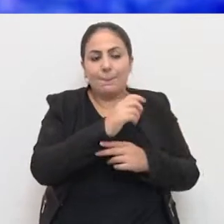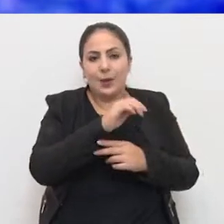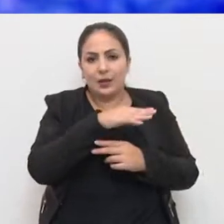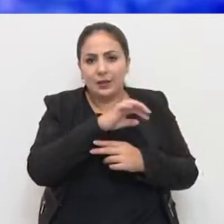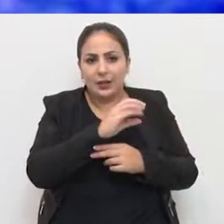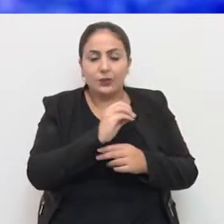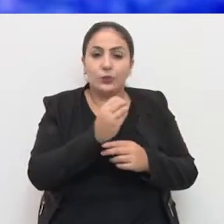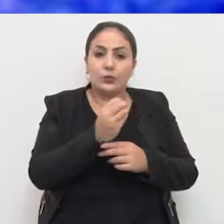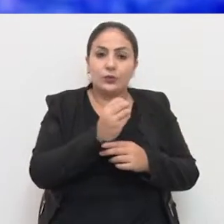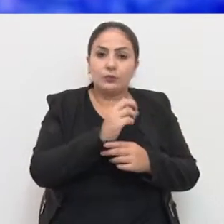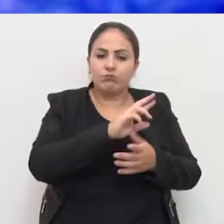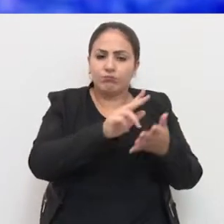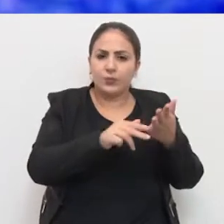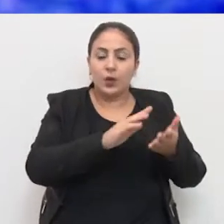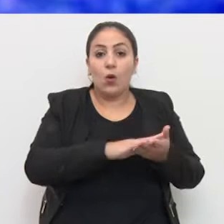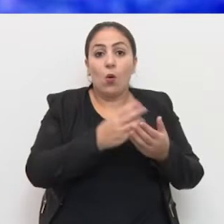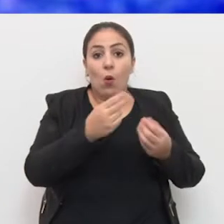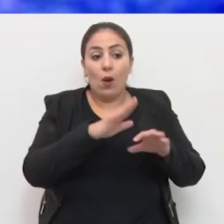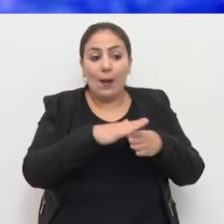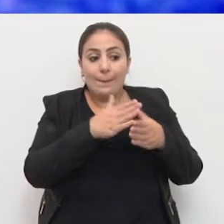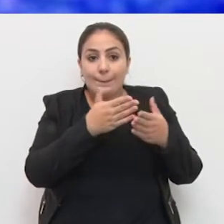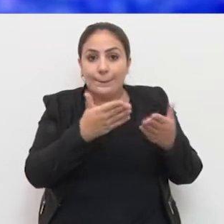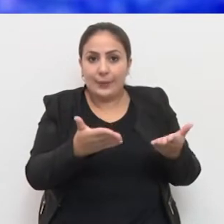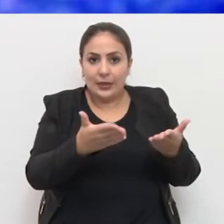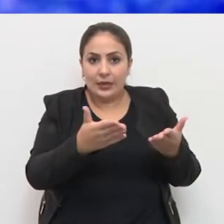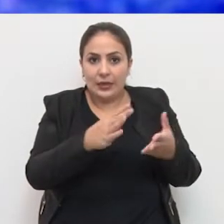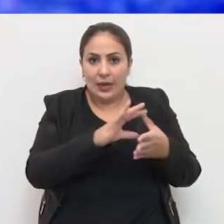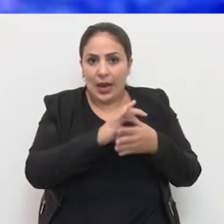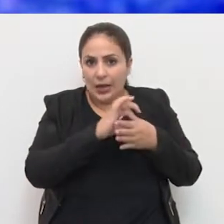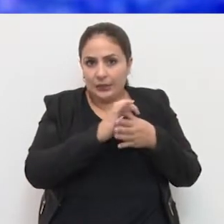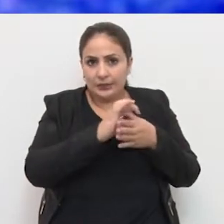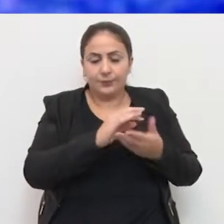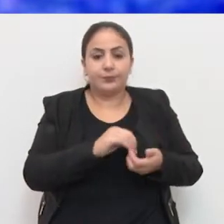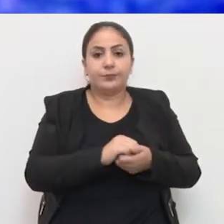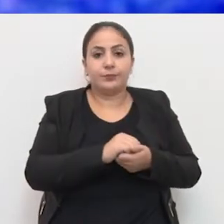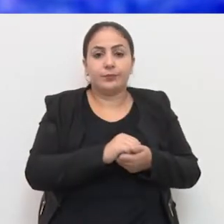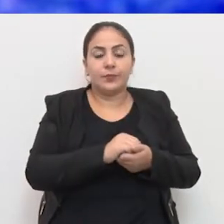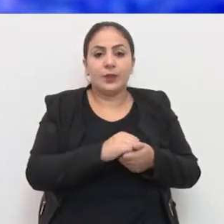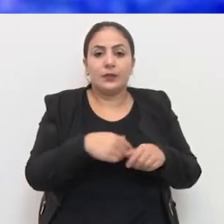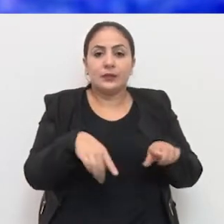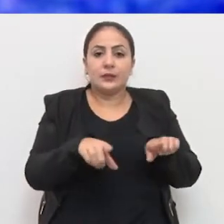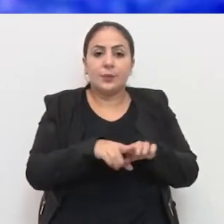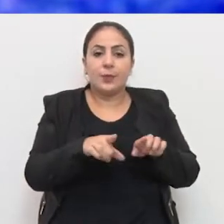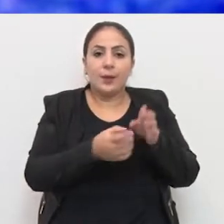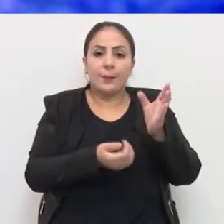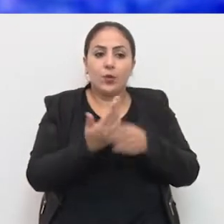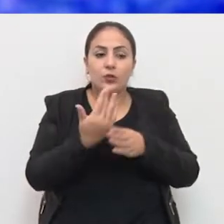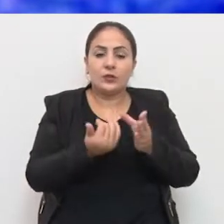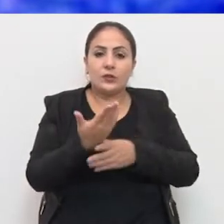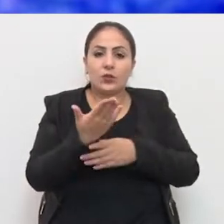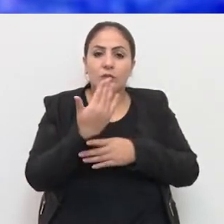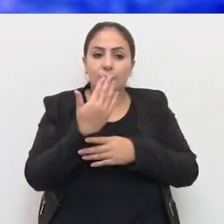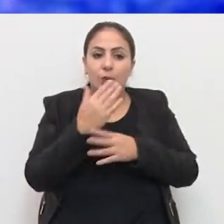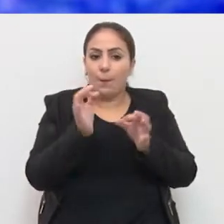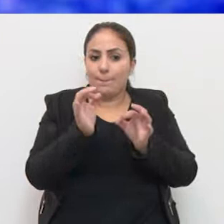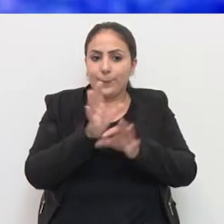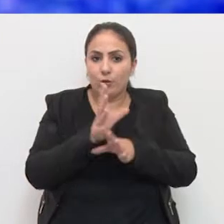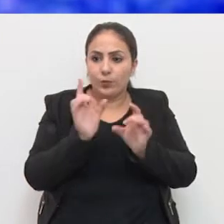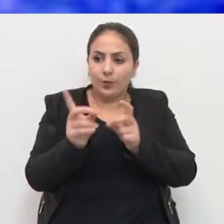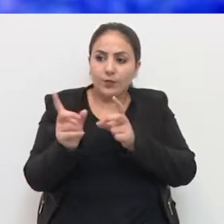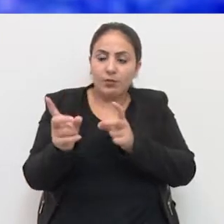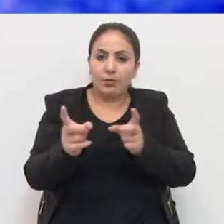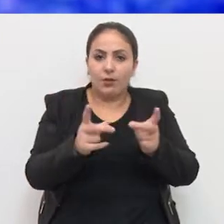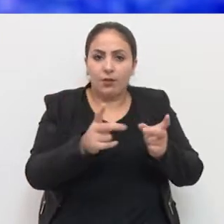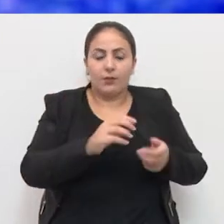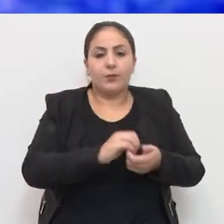a abertura de embalagens originais de miúdos, o fracionamento de carnes e a produção de alimentos prontos para